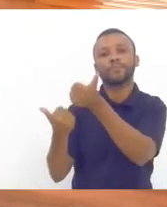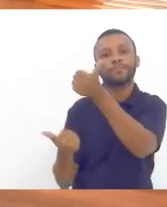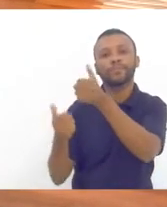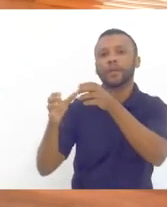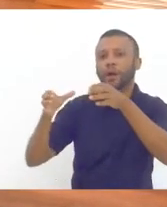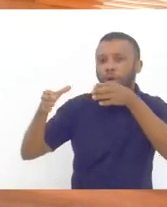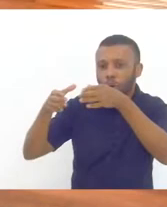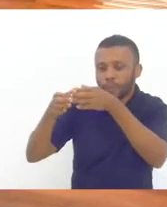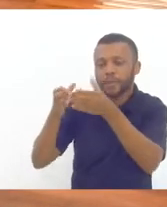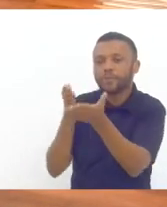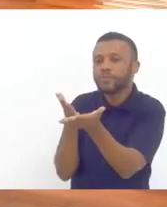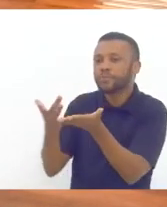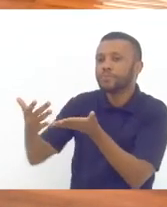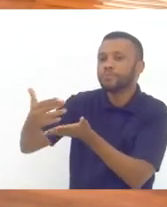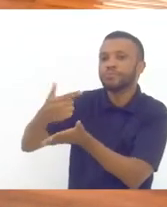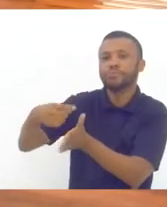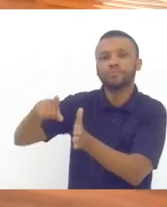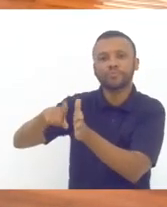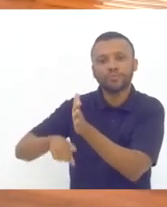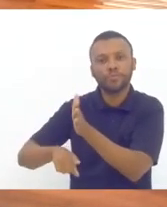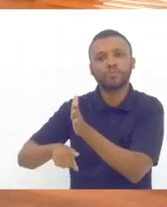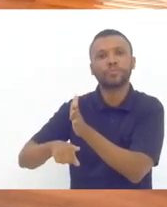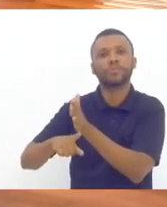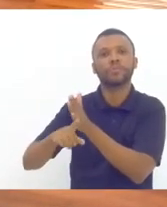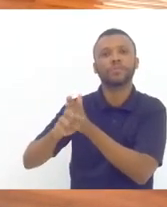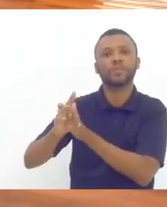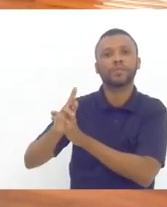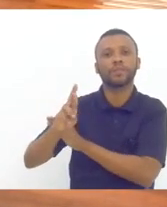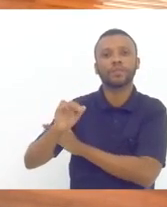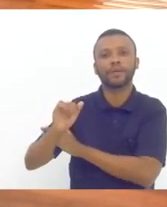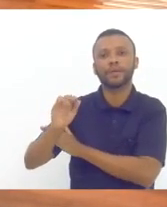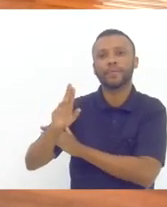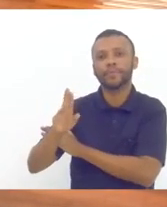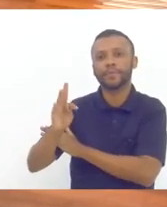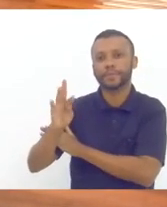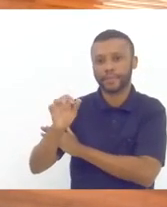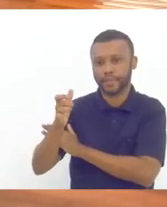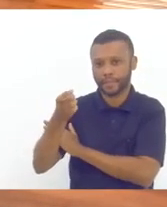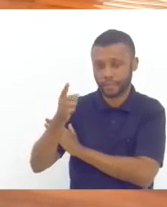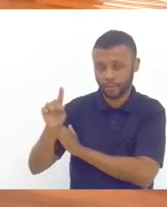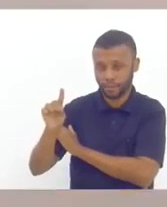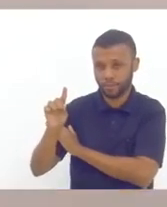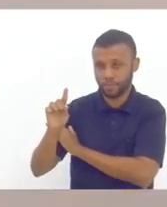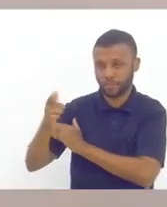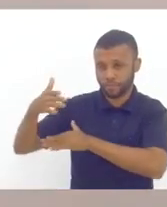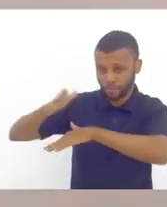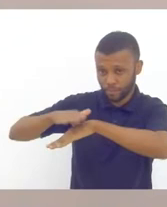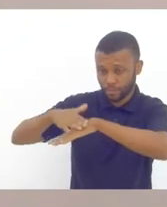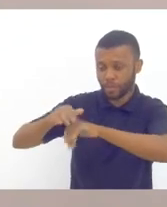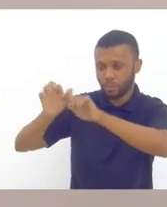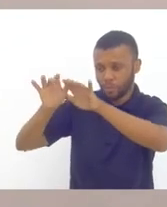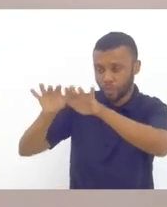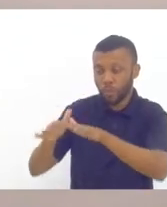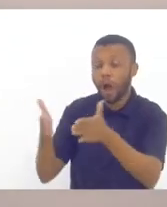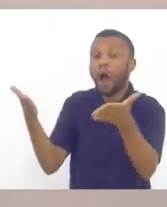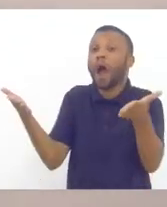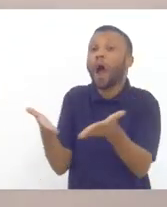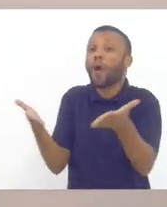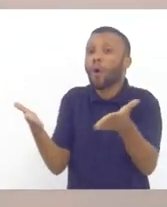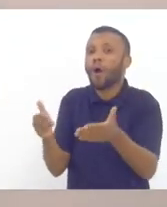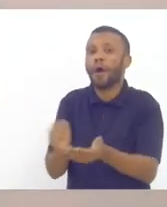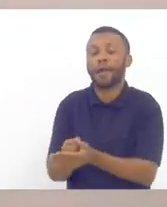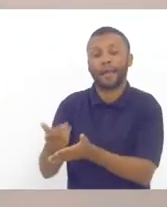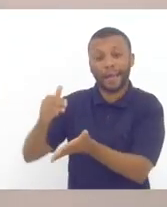de Tributação redigir agora um ofício ao secretário de Estado de Fazenda,